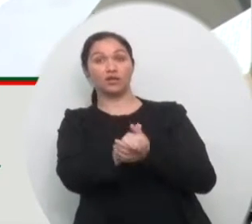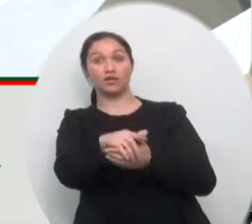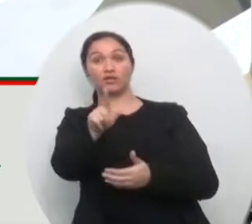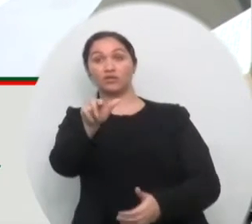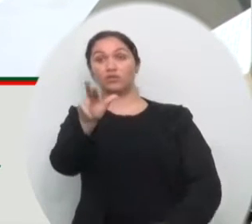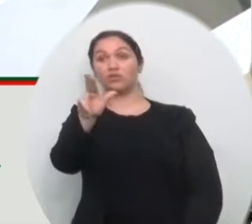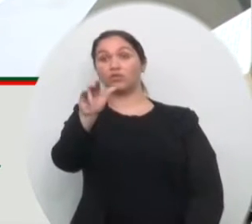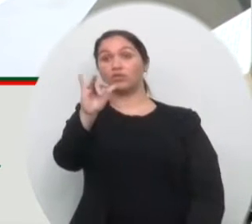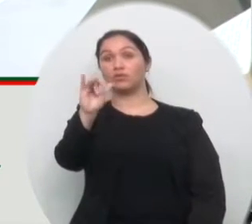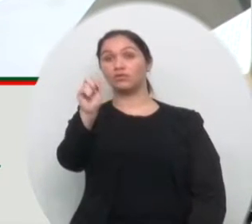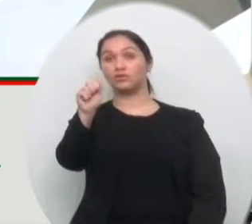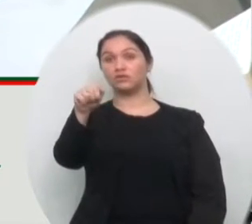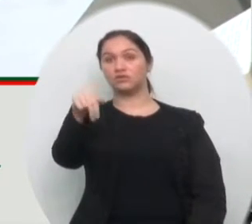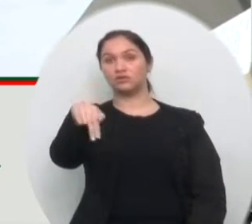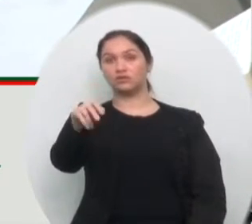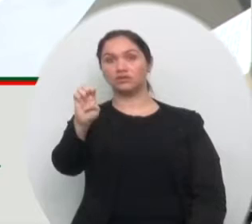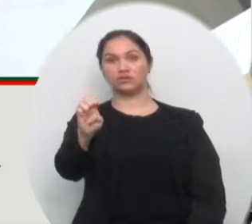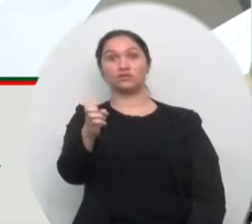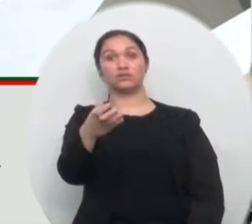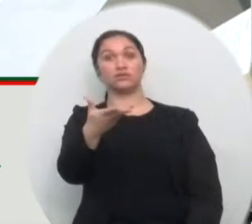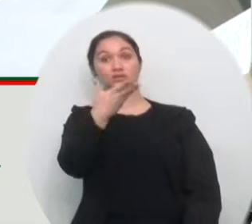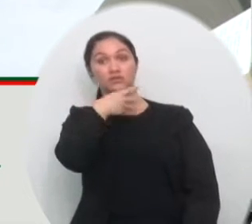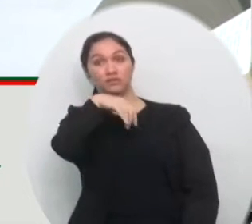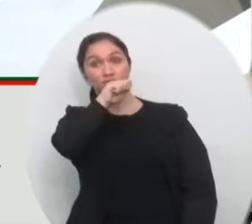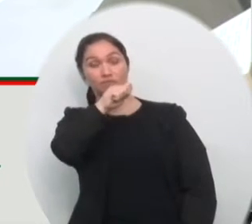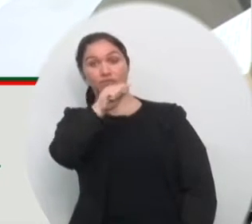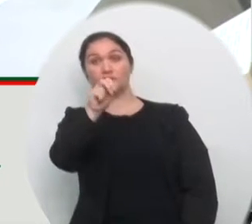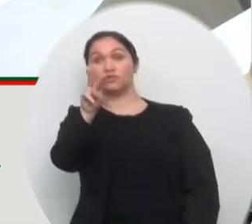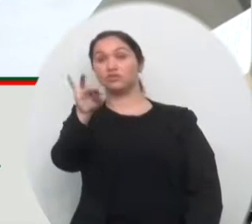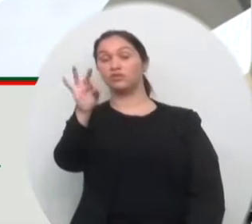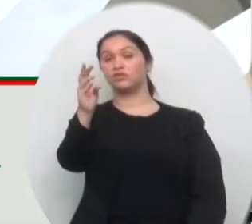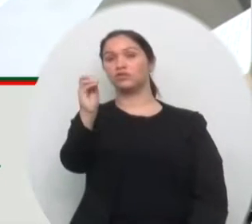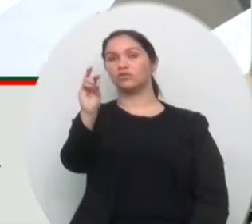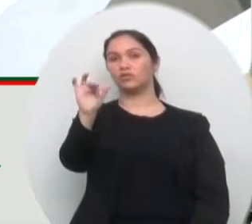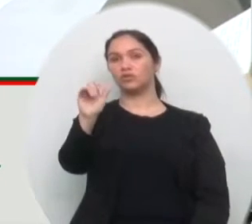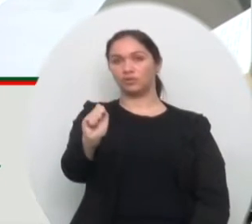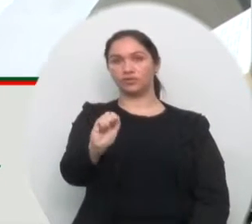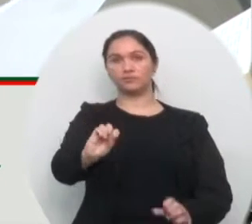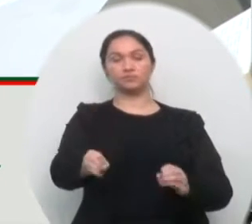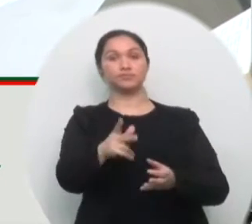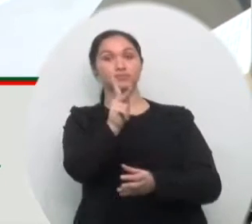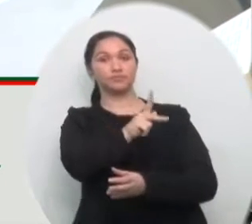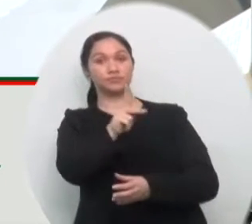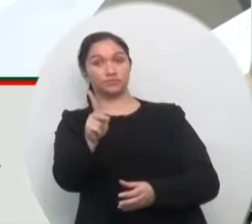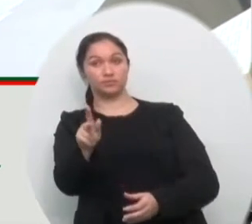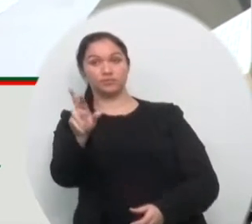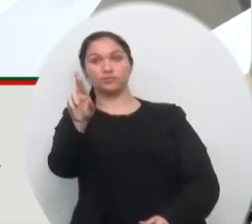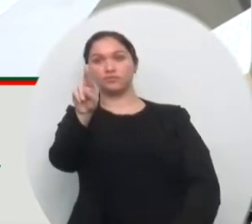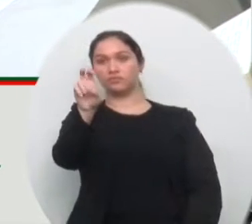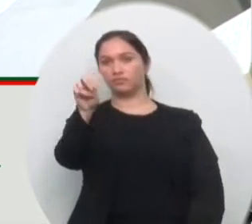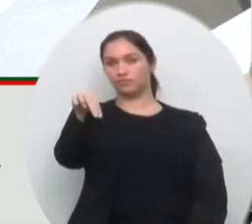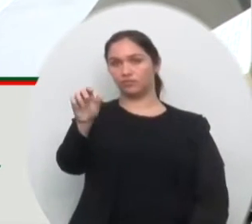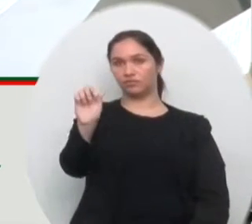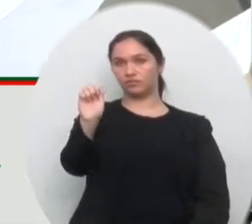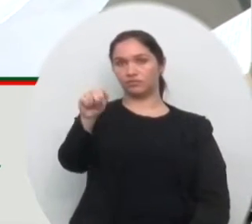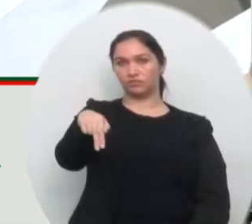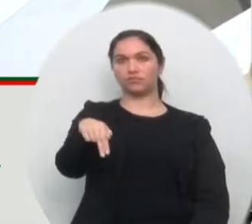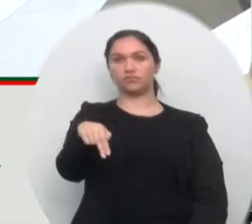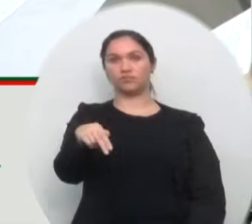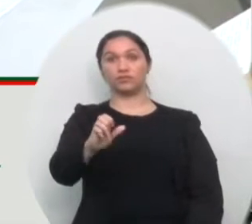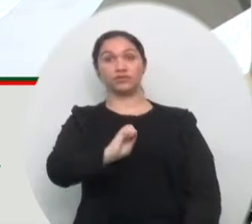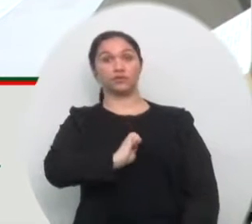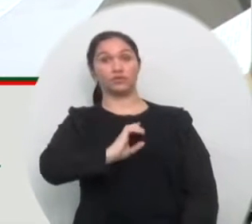Sereta, e pai de Vitória Bisoni Sereta. O professor Renan Antônio Sereta, coordenador do curso